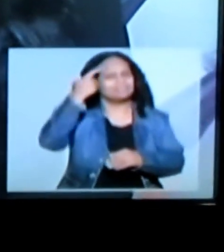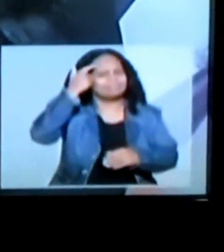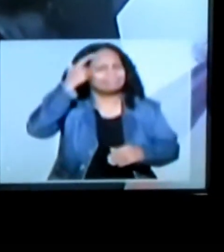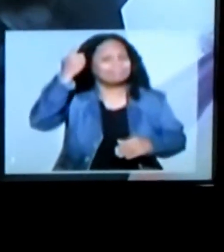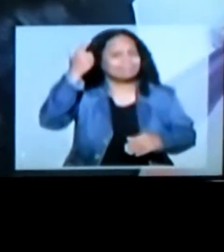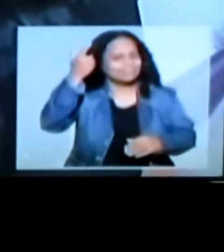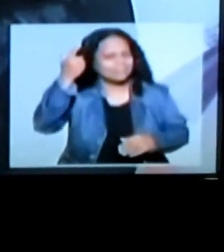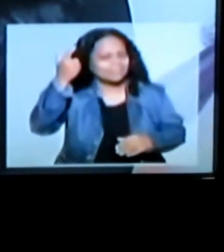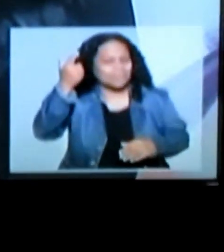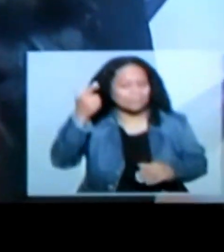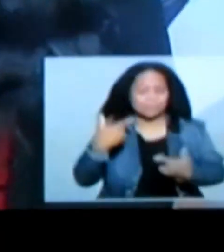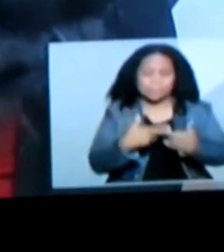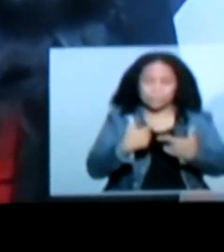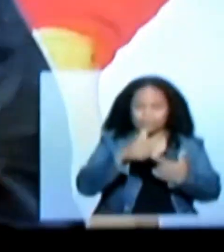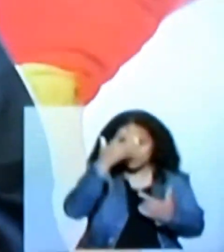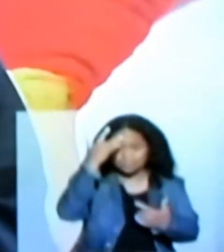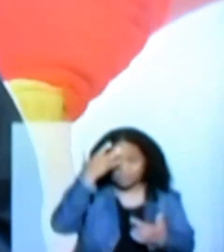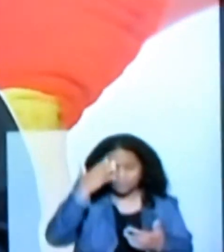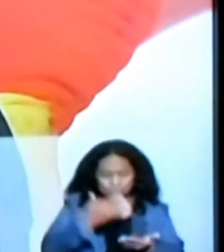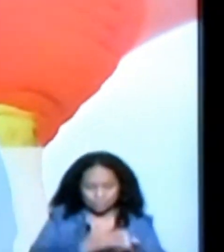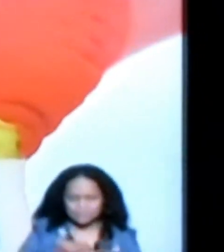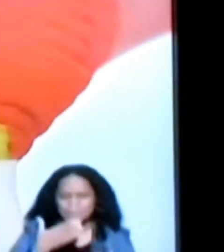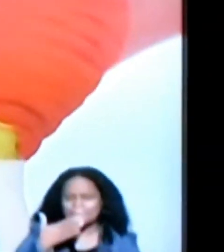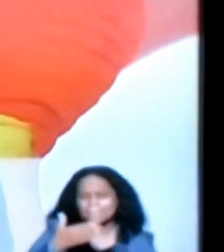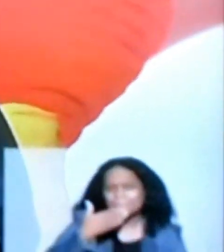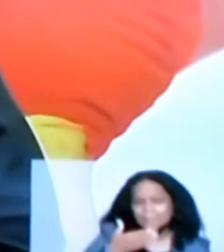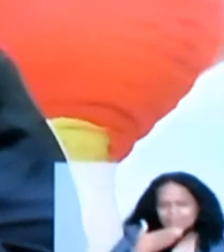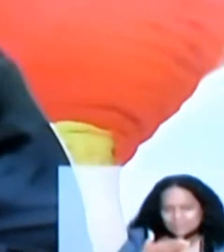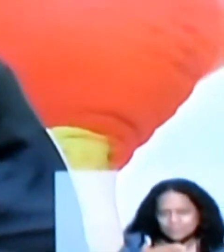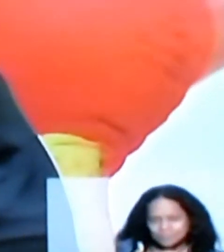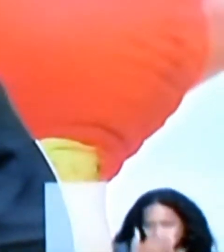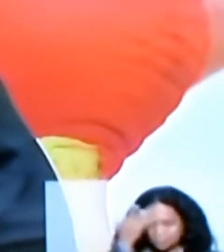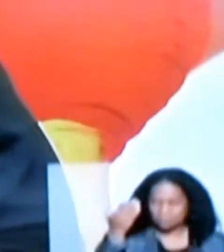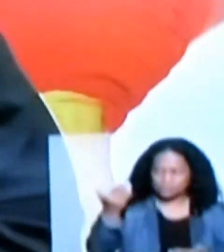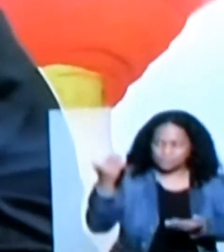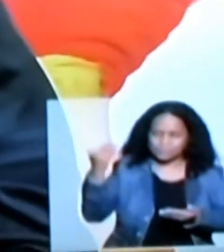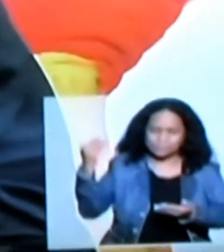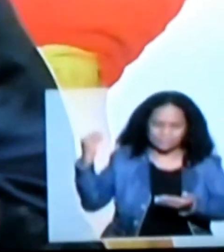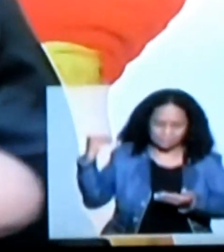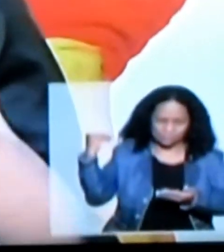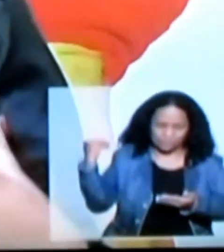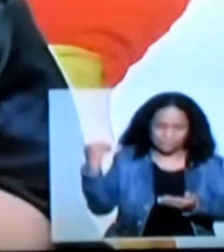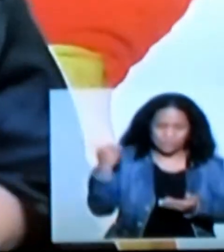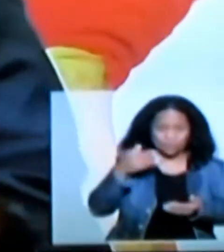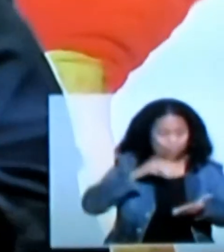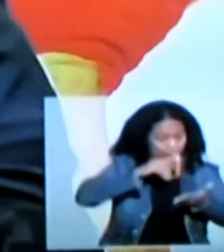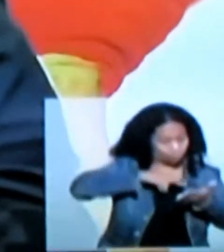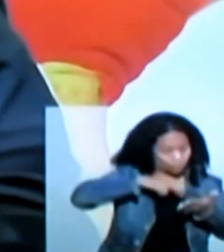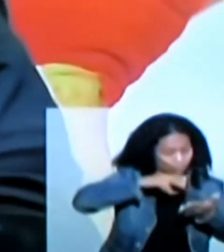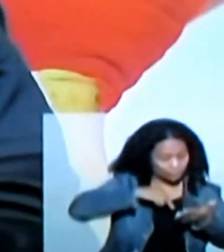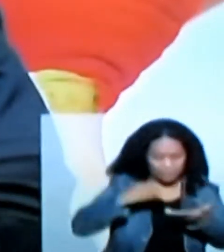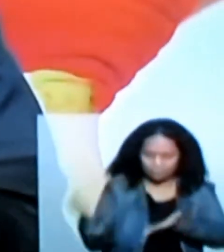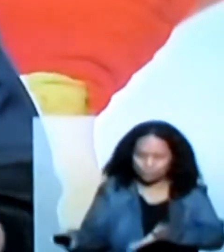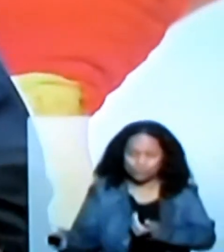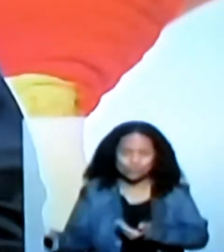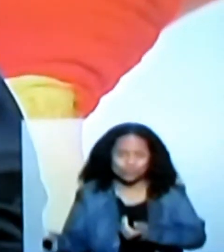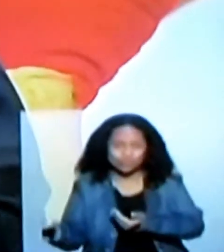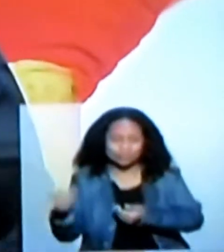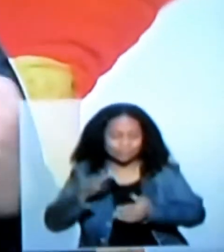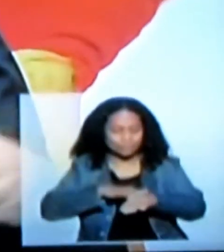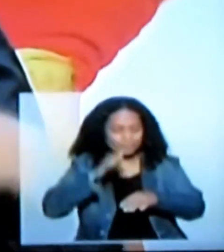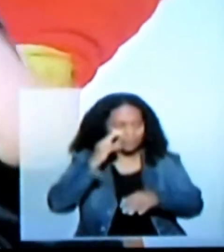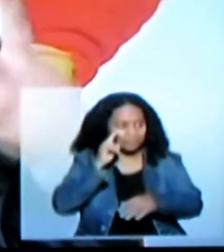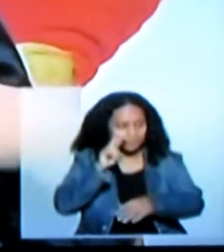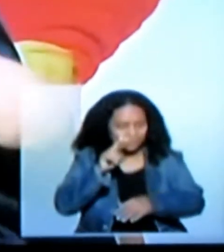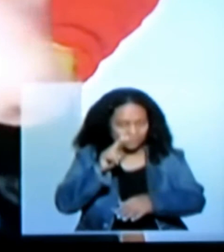deu na sua cabeça como? As pessoas começaram a pedir. Porque o pessoal mais antigo gosta muito de ler. O pessoal mais jovem. E aí a gente pega um público muito grande.